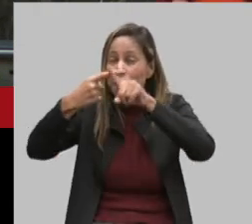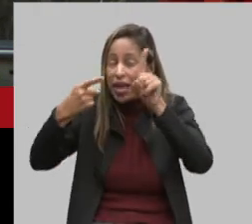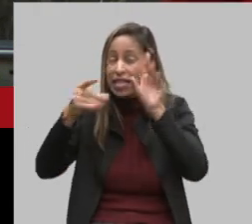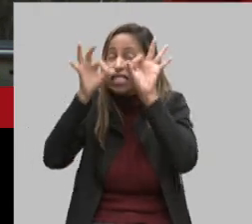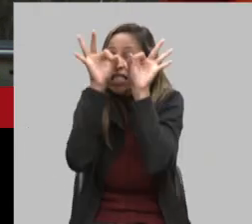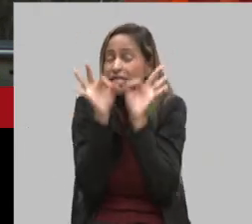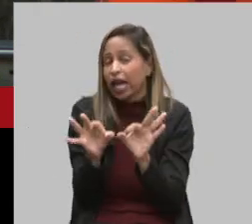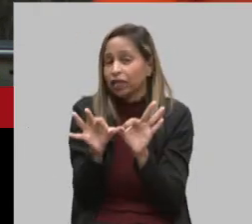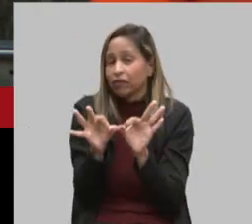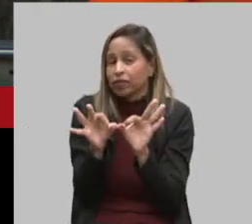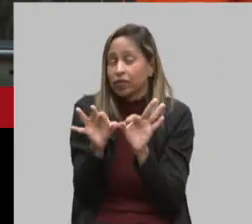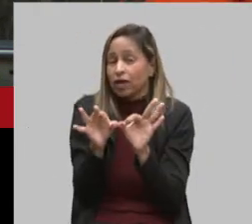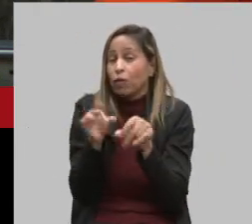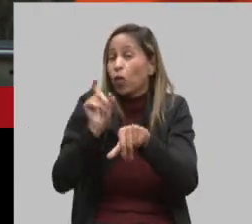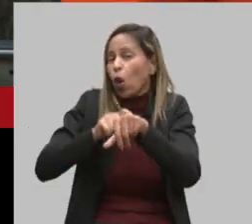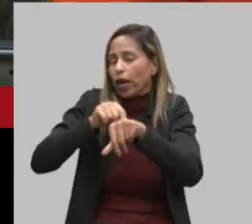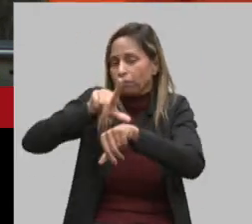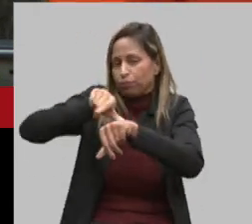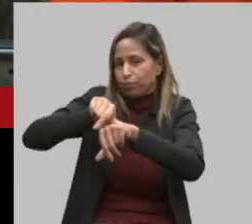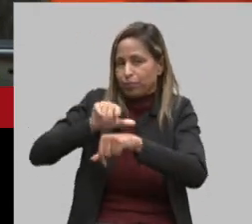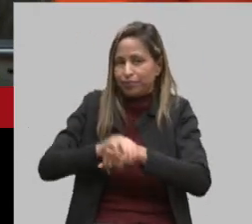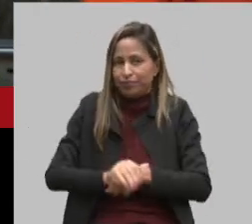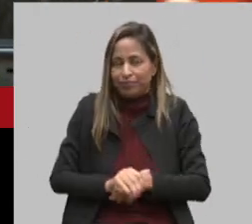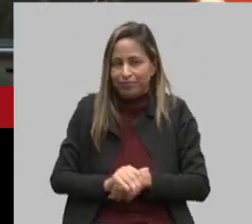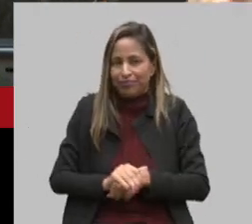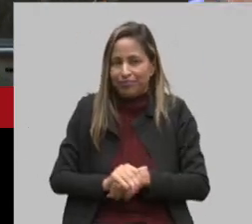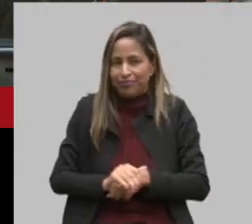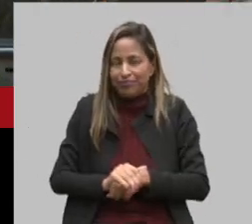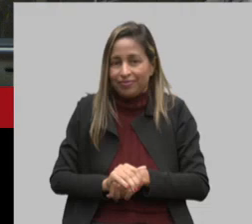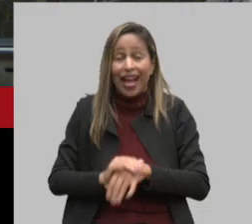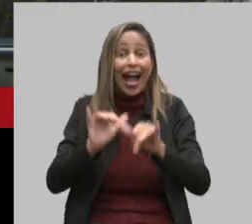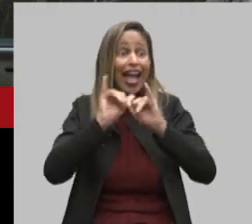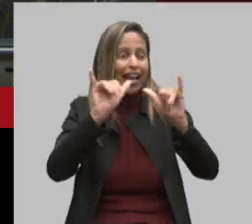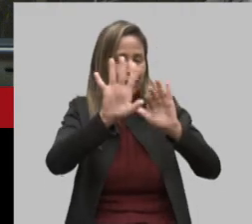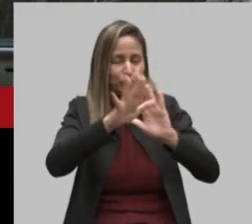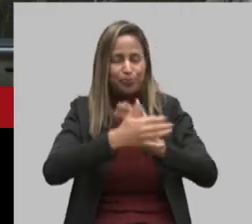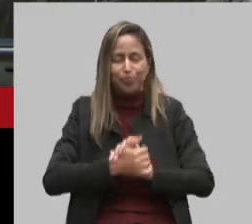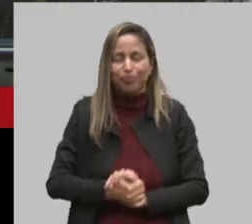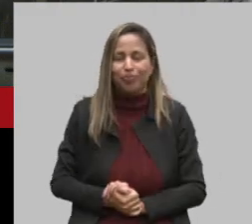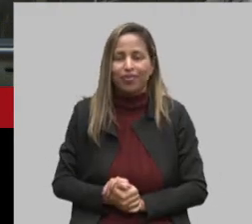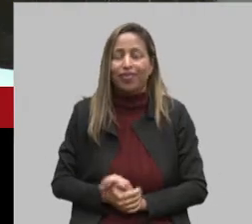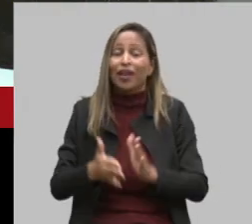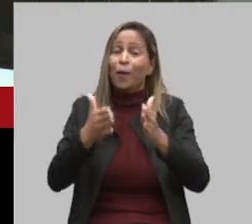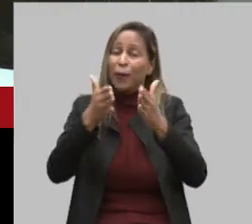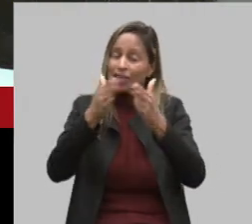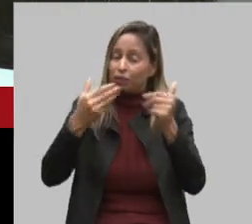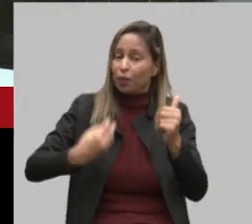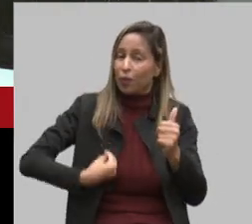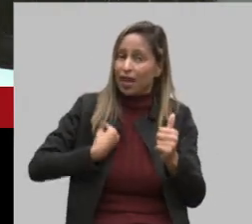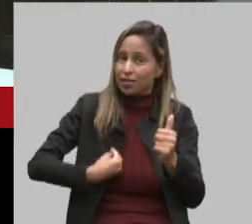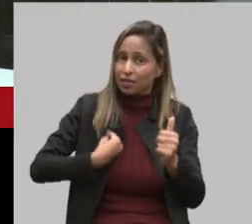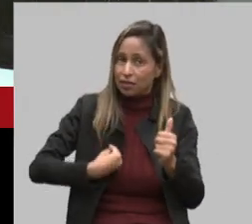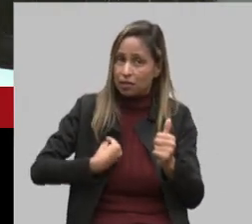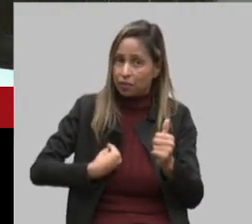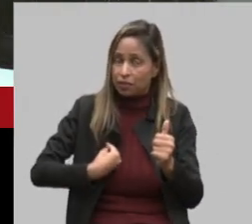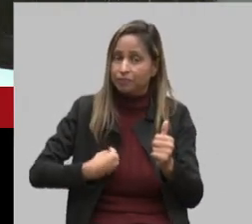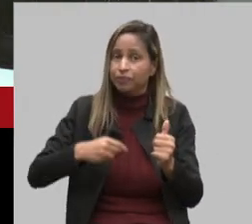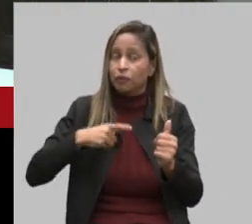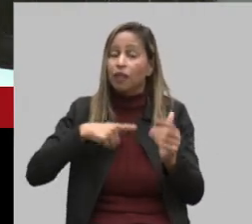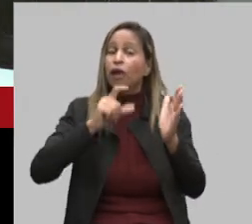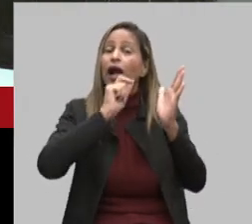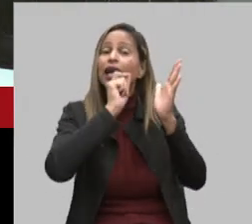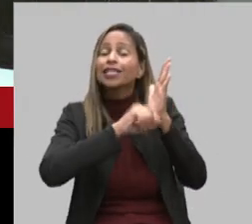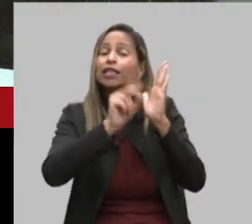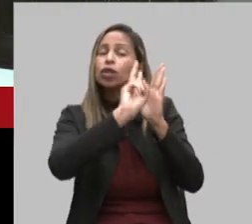para que nós não possamos atrasar apenas mais um adinho pedimos aos participantes que se certifiquem de que assinaram a lista de